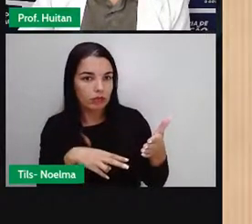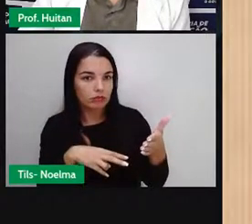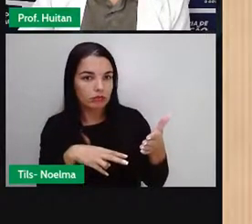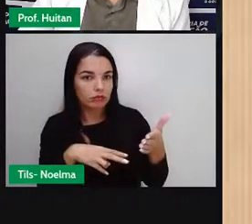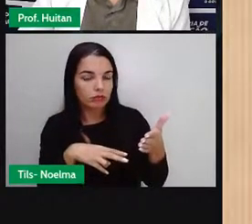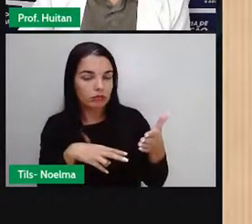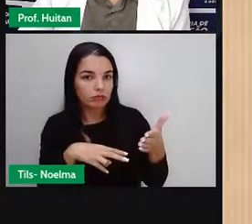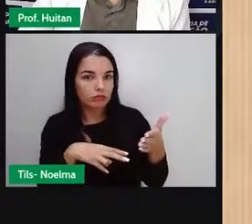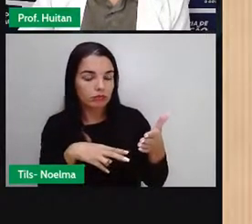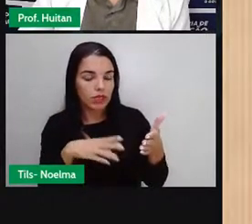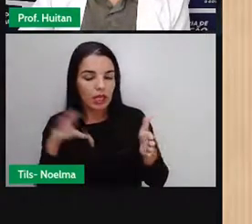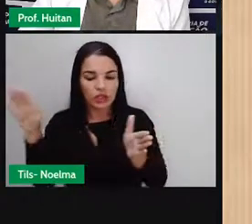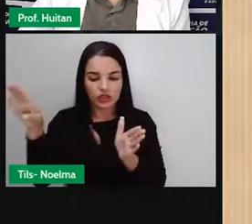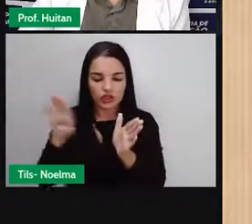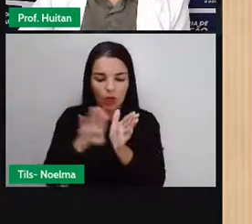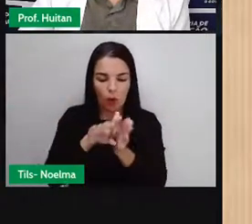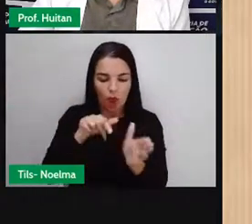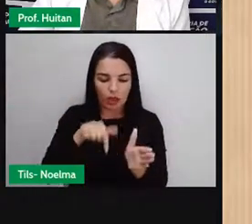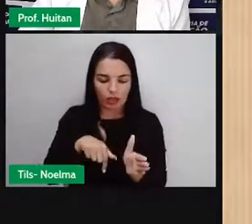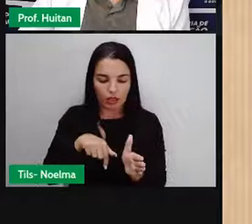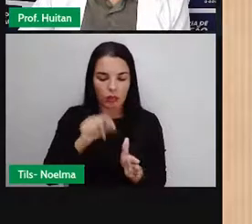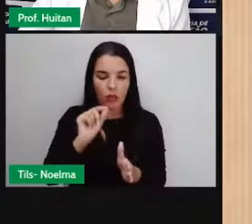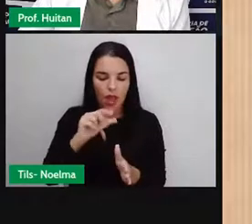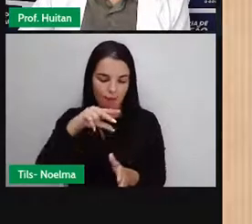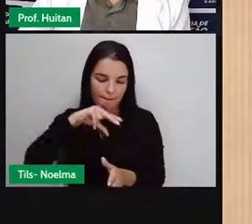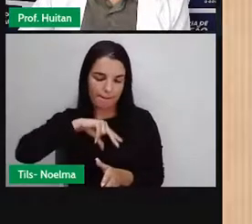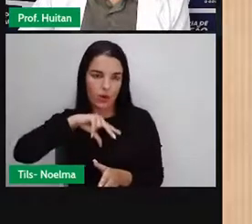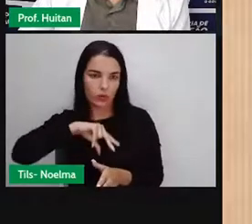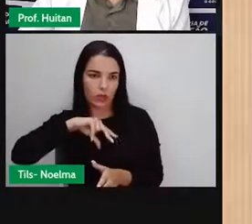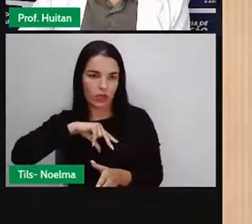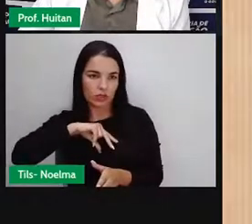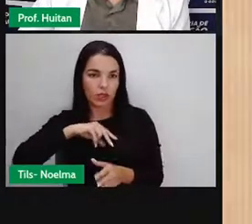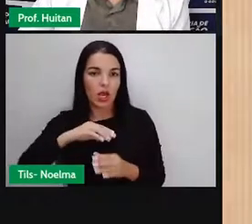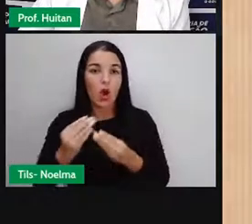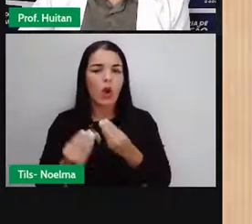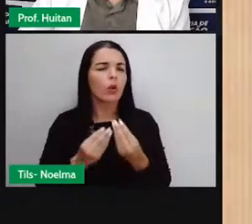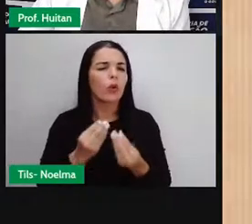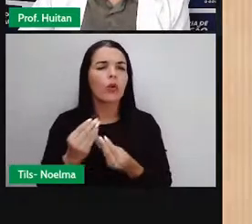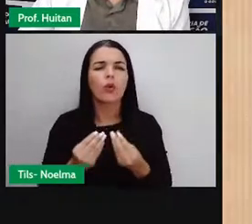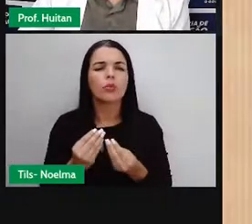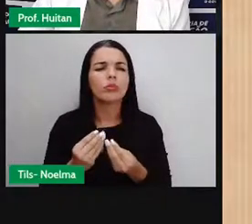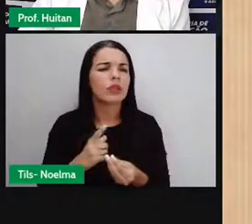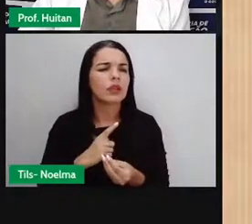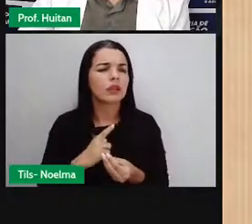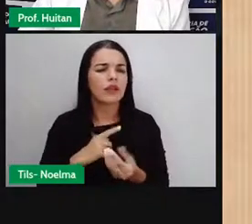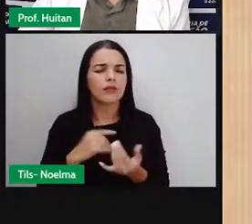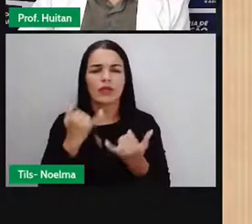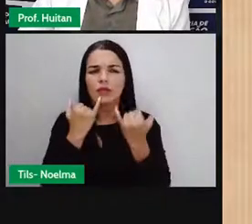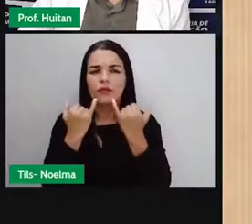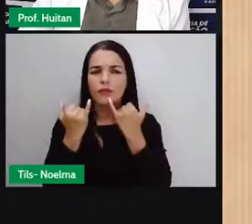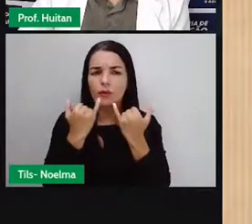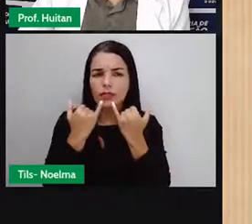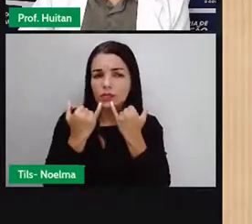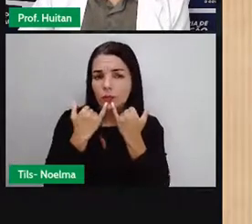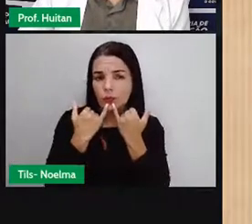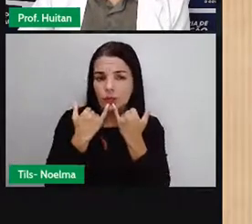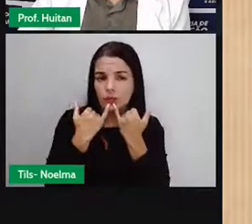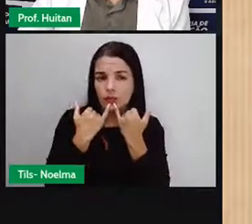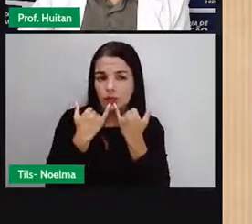trouxe os portugueses até o Brasil. Como é que eles obtiveram informações? Eles já tinham certeza de